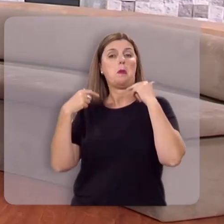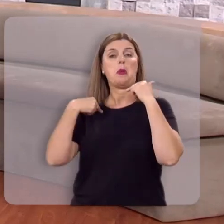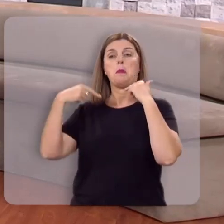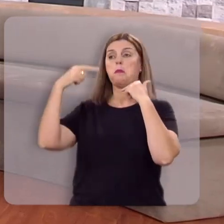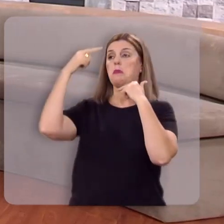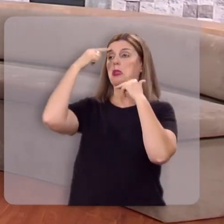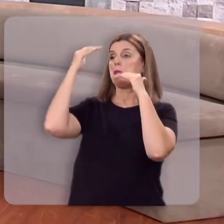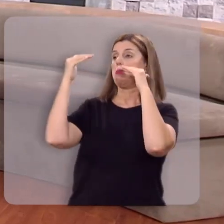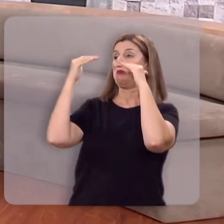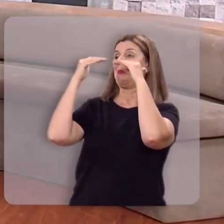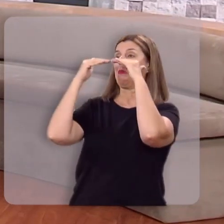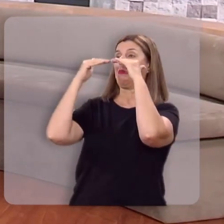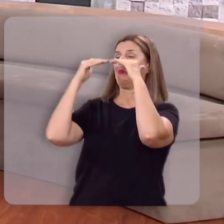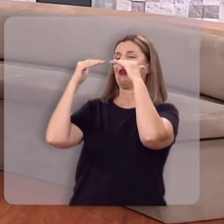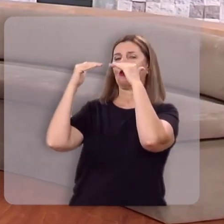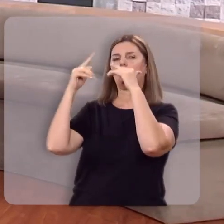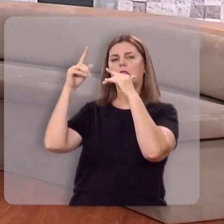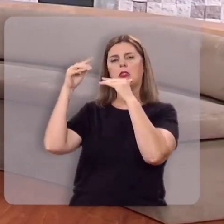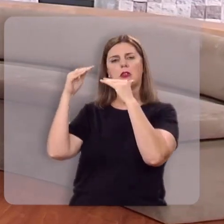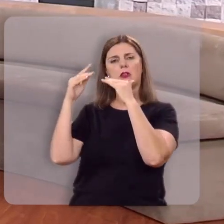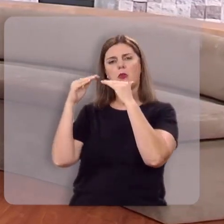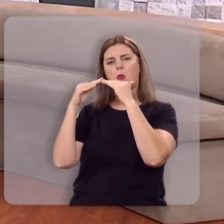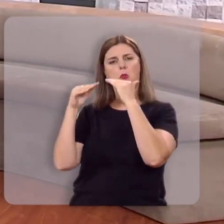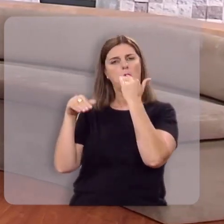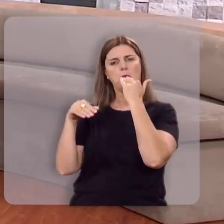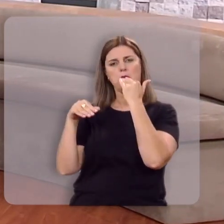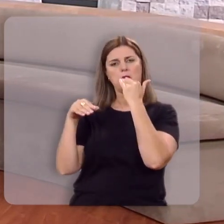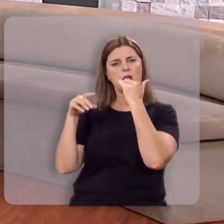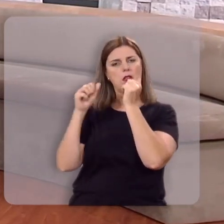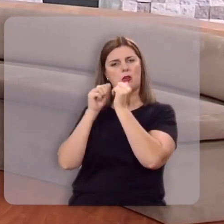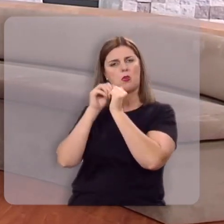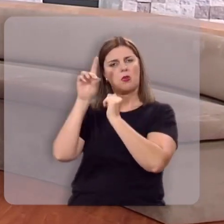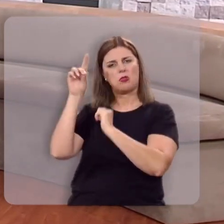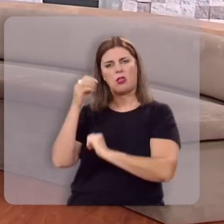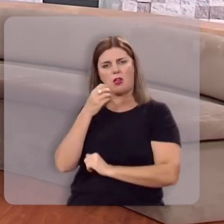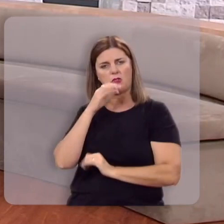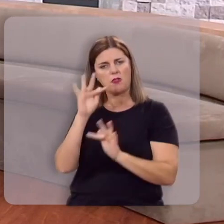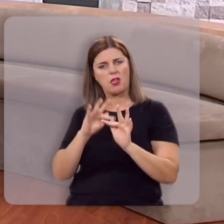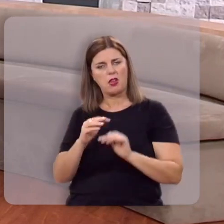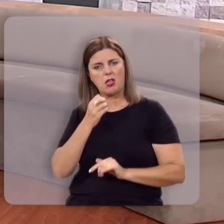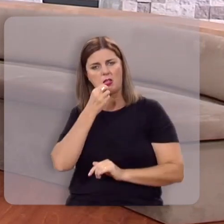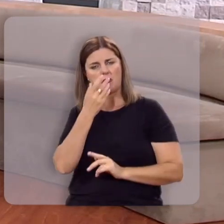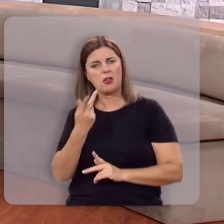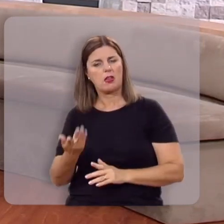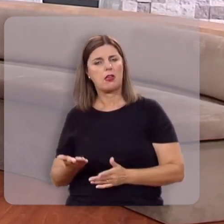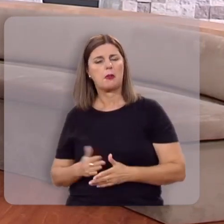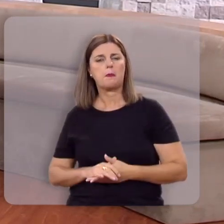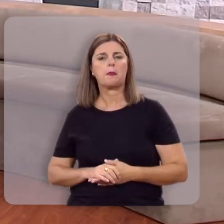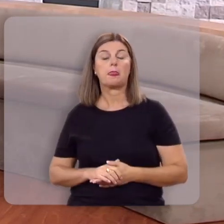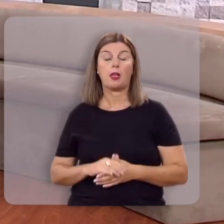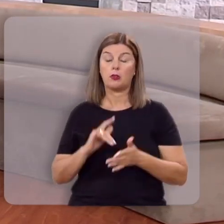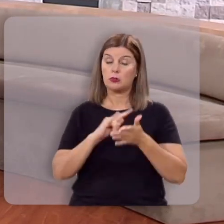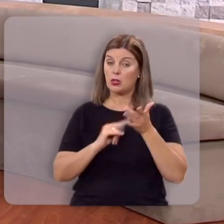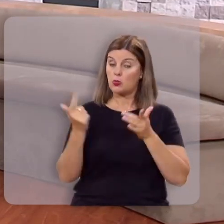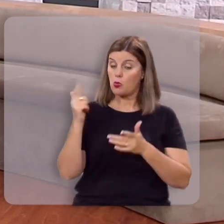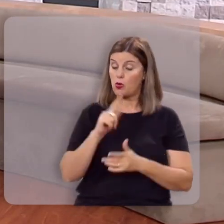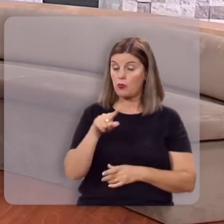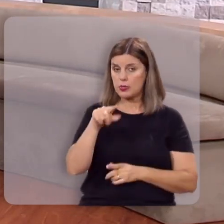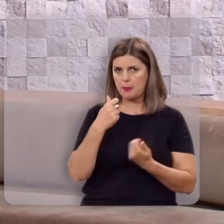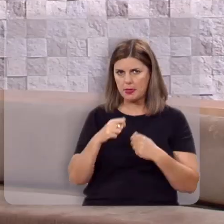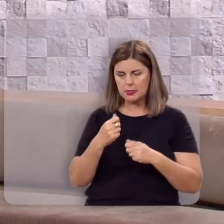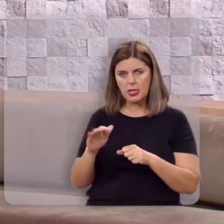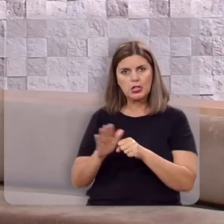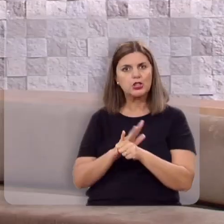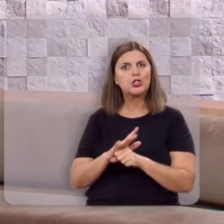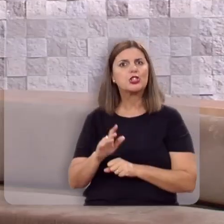não combina com uma pessoa que quer viver uma vida feliz e bem-aventurada na terra. O texto